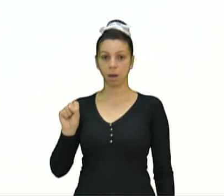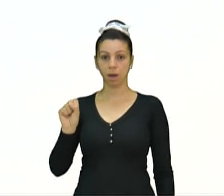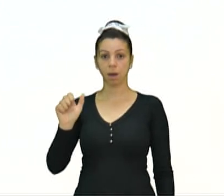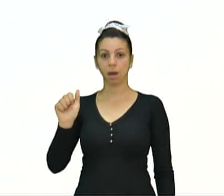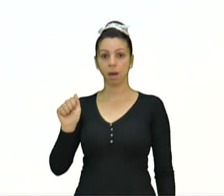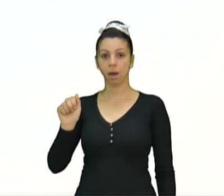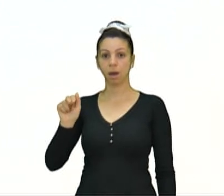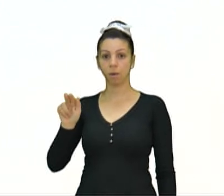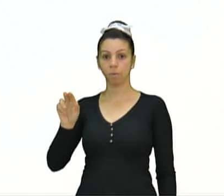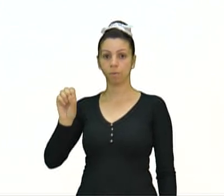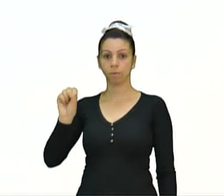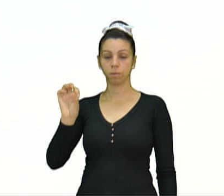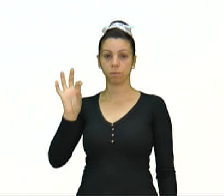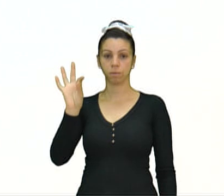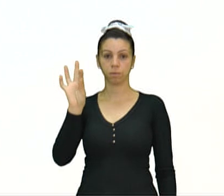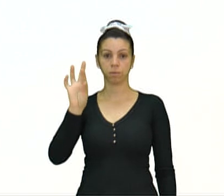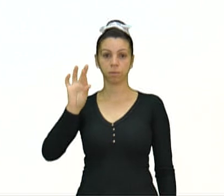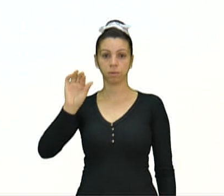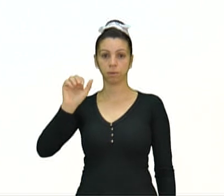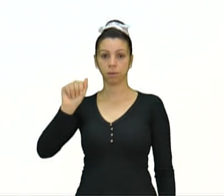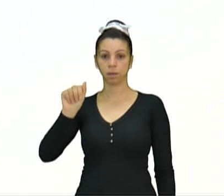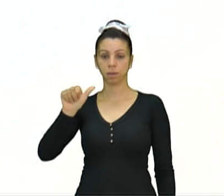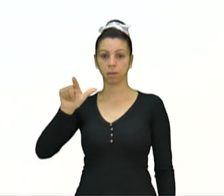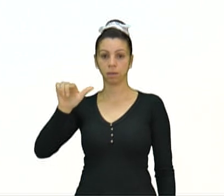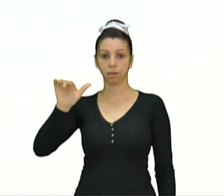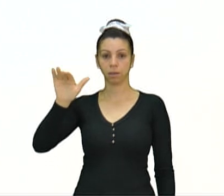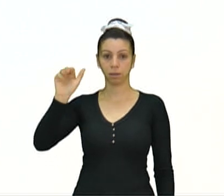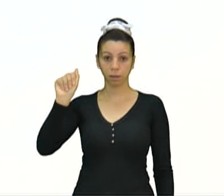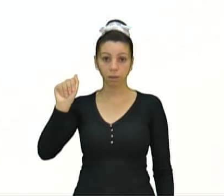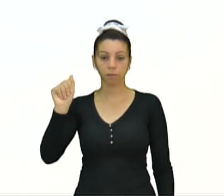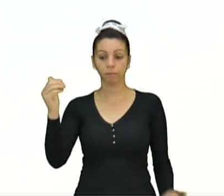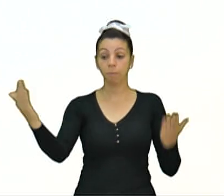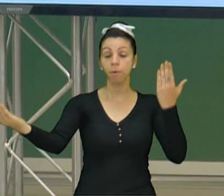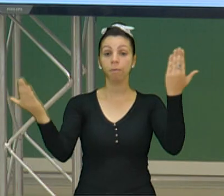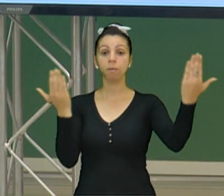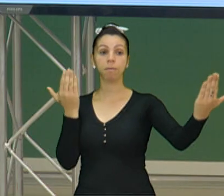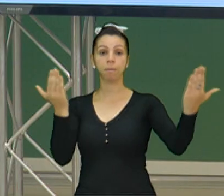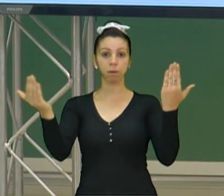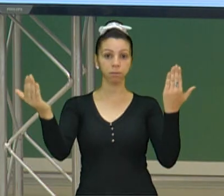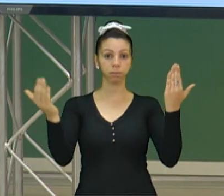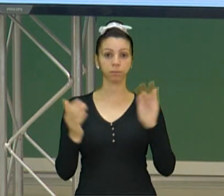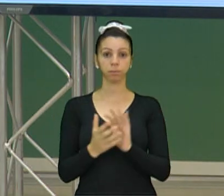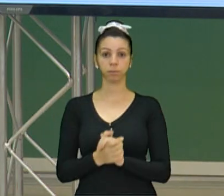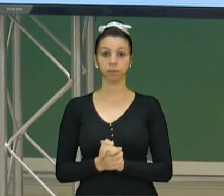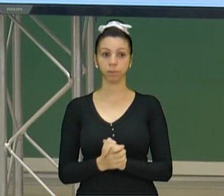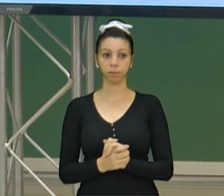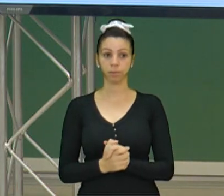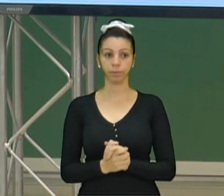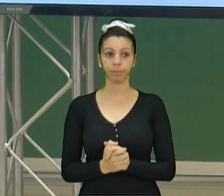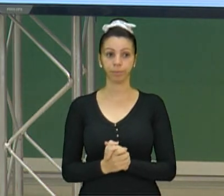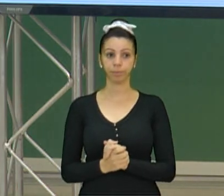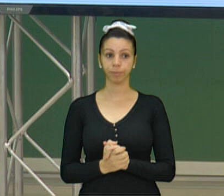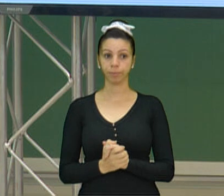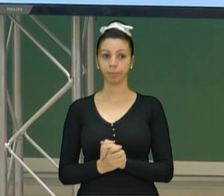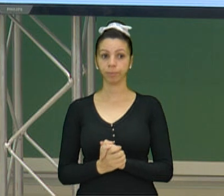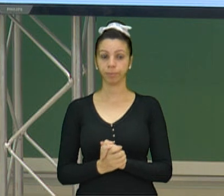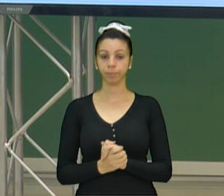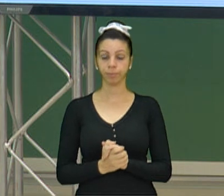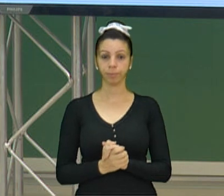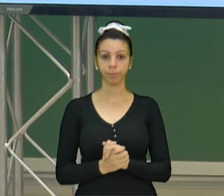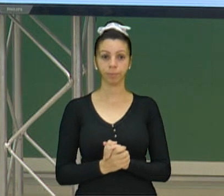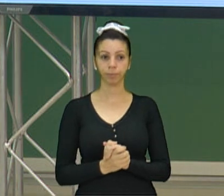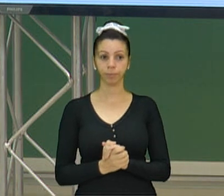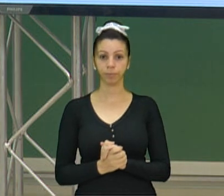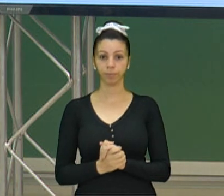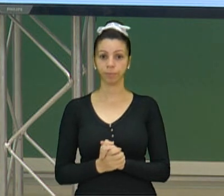vamos comparar um país com o outro, nesse caso aqui, Brazil and Australia. Dê uma olhada aqui, ó.